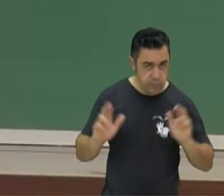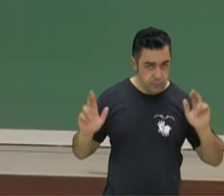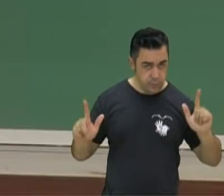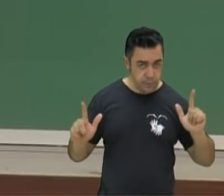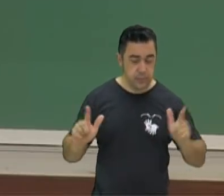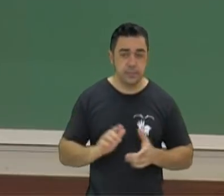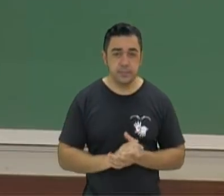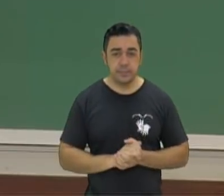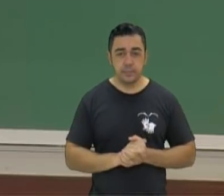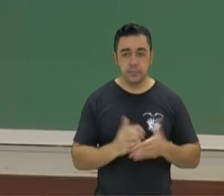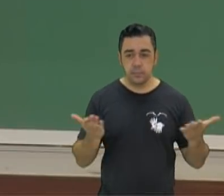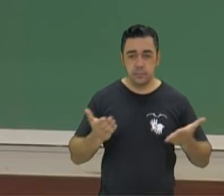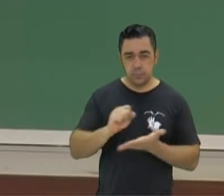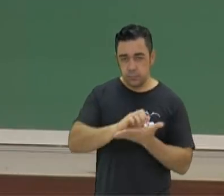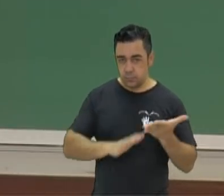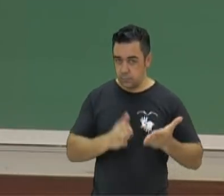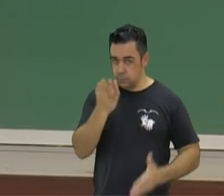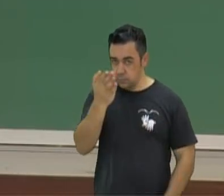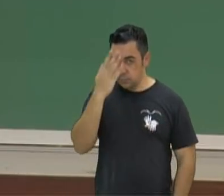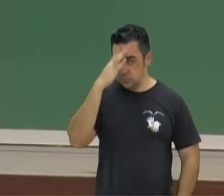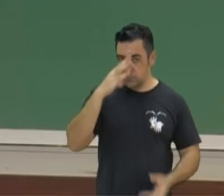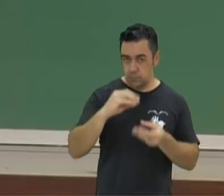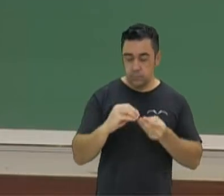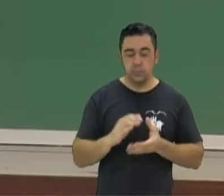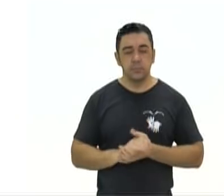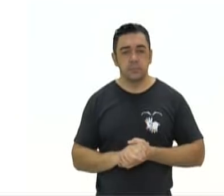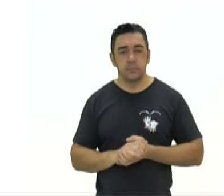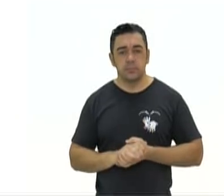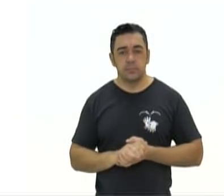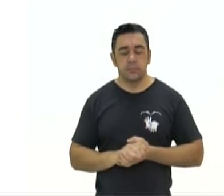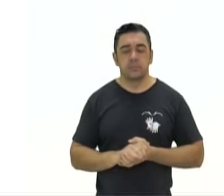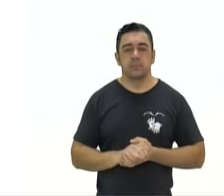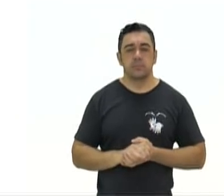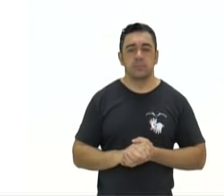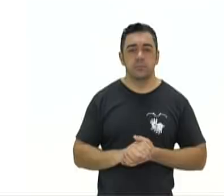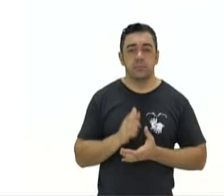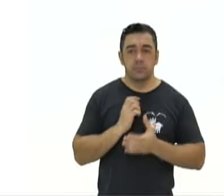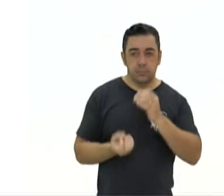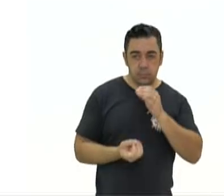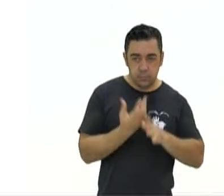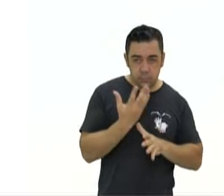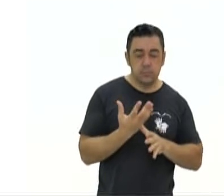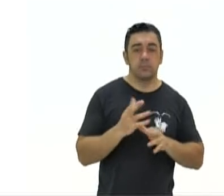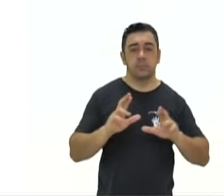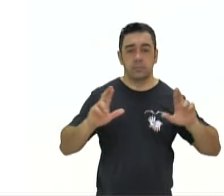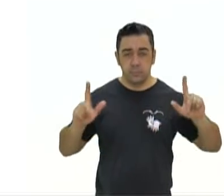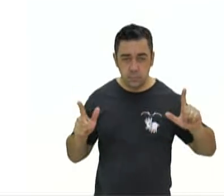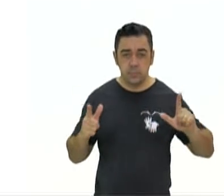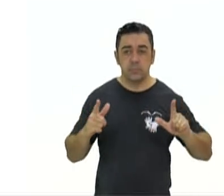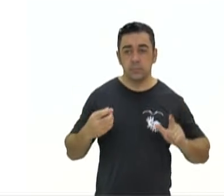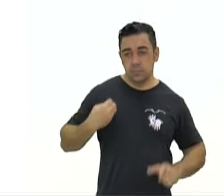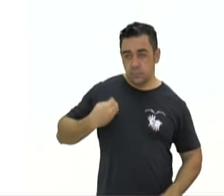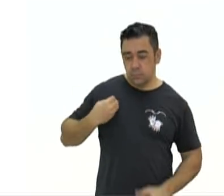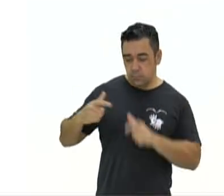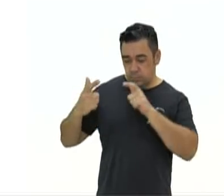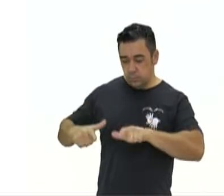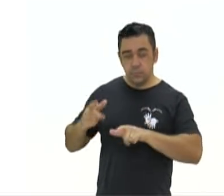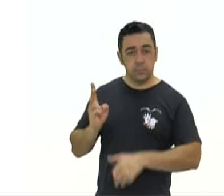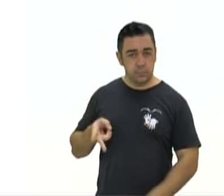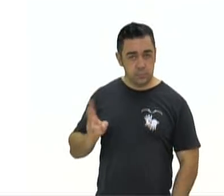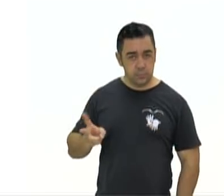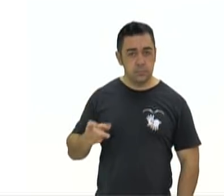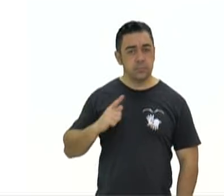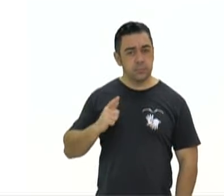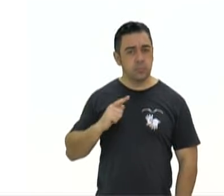diferentes. Vamos para o exercício, então, para ver se vocês entenderam. Organismos de origens diferentes que vivem no mesmo ambiente há muito tempo,